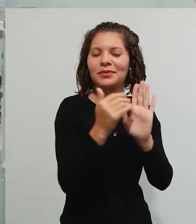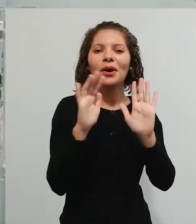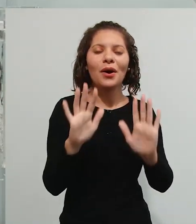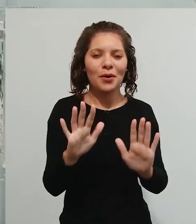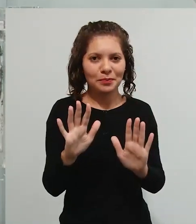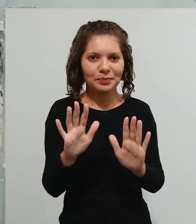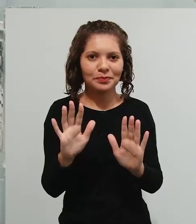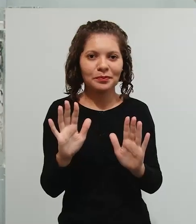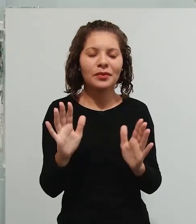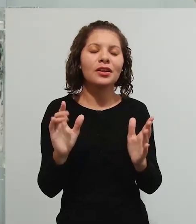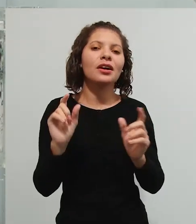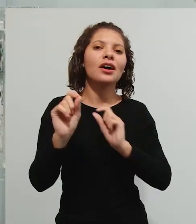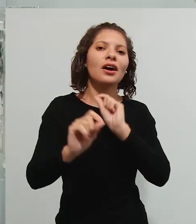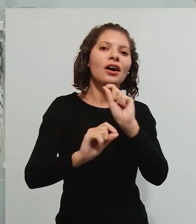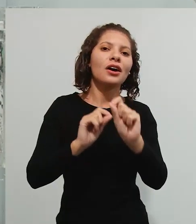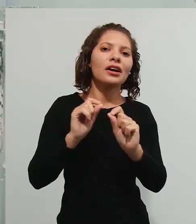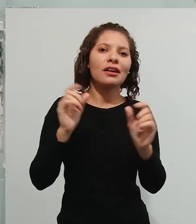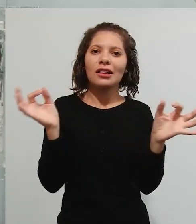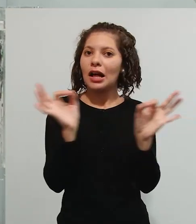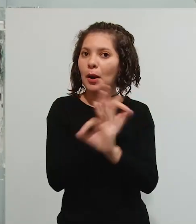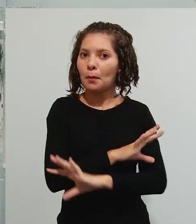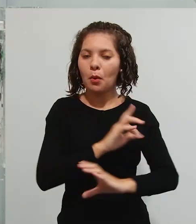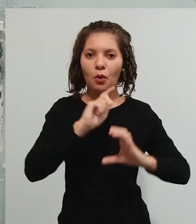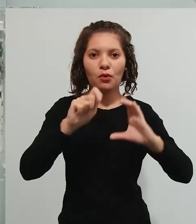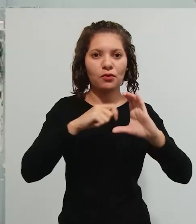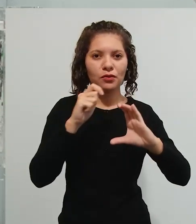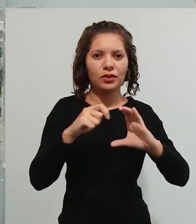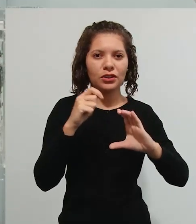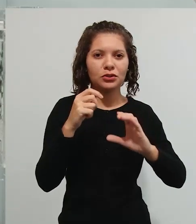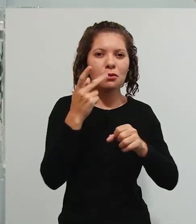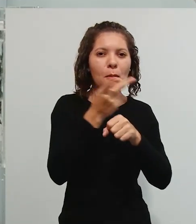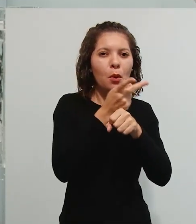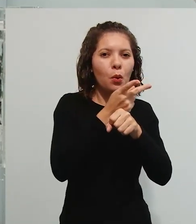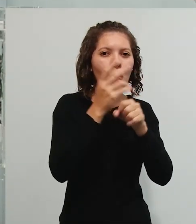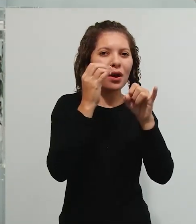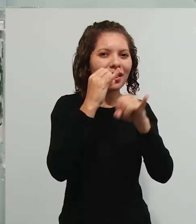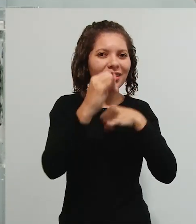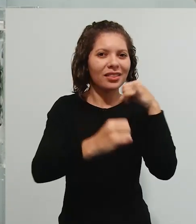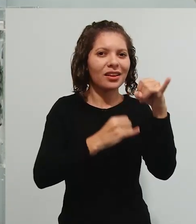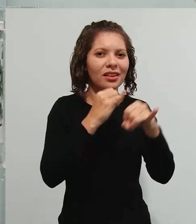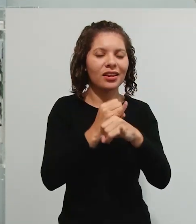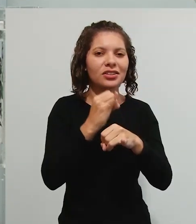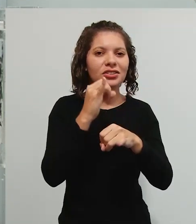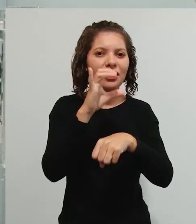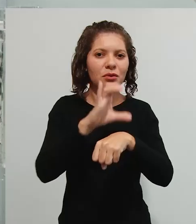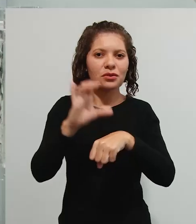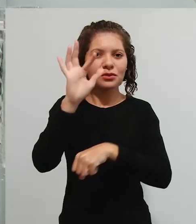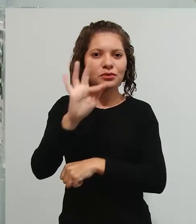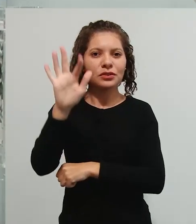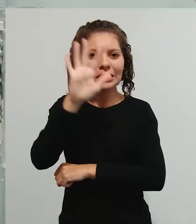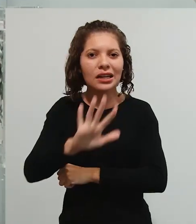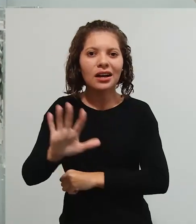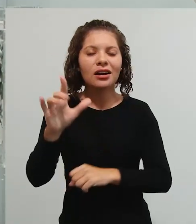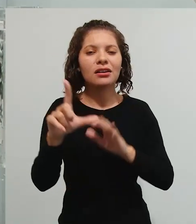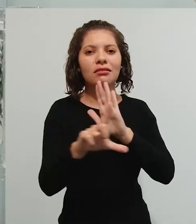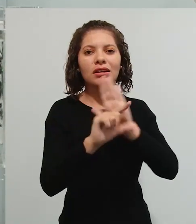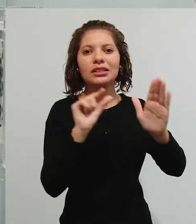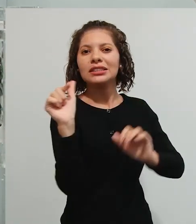indenização, essa multa de 40%. Beleza? Volta lá. Além disso, ele também pode receber